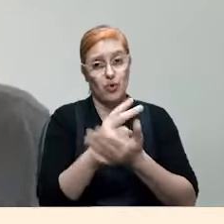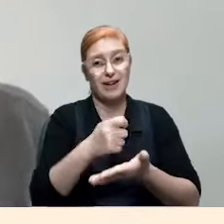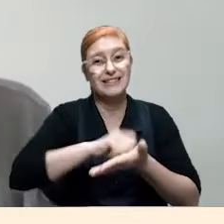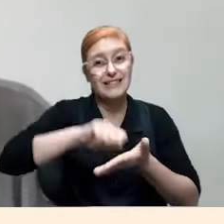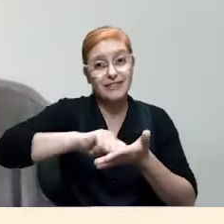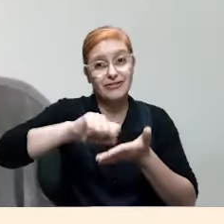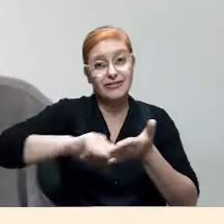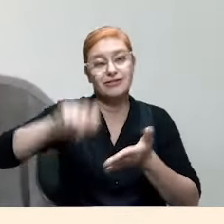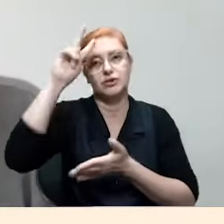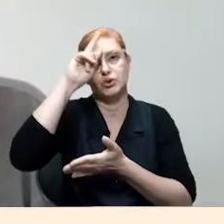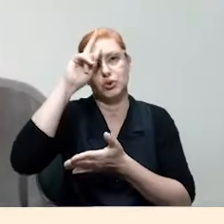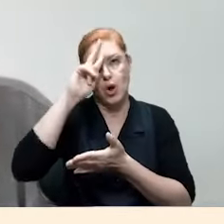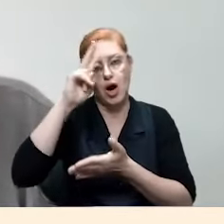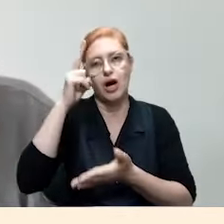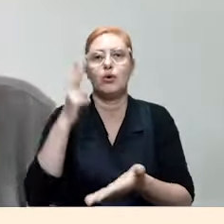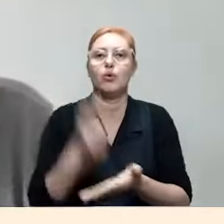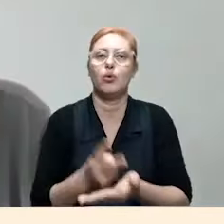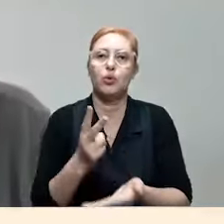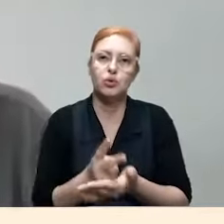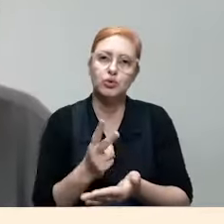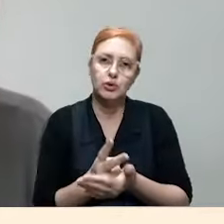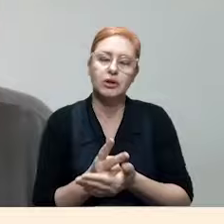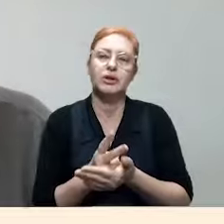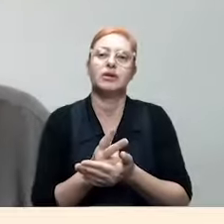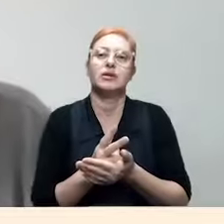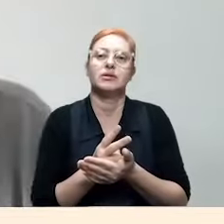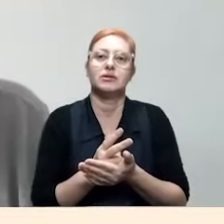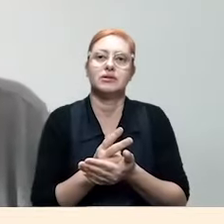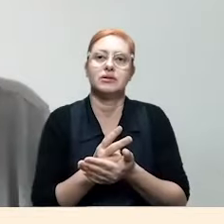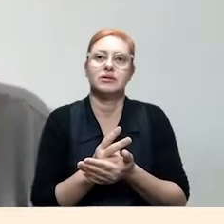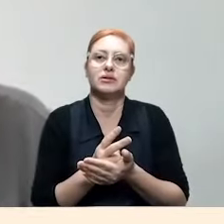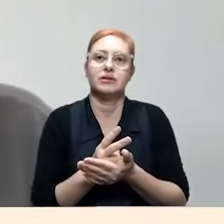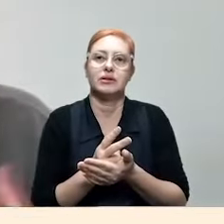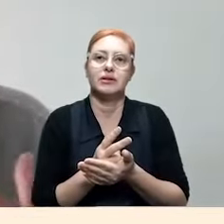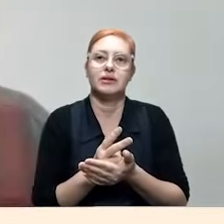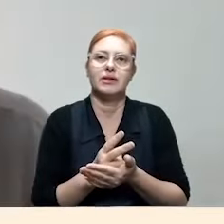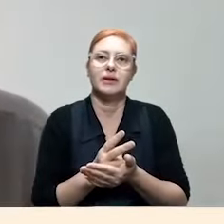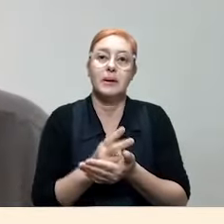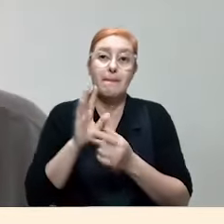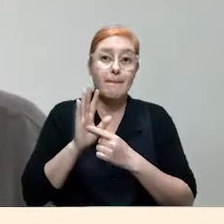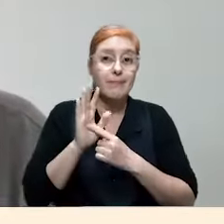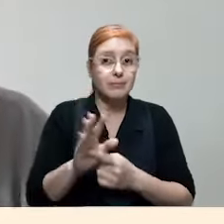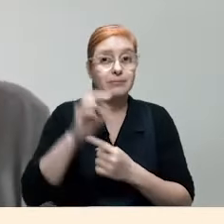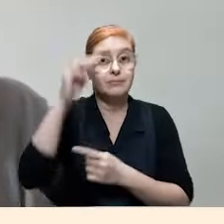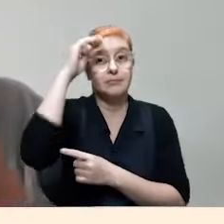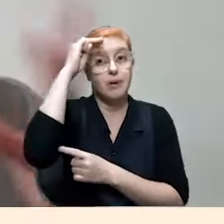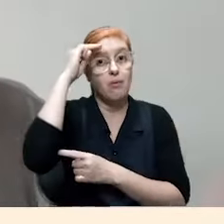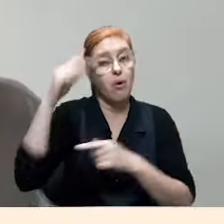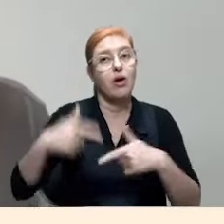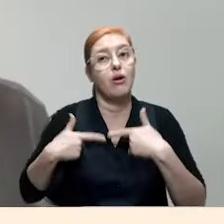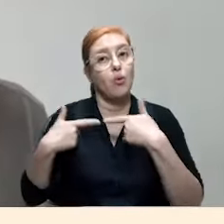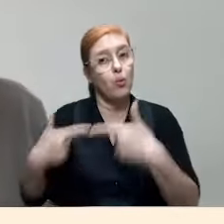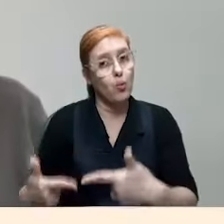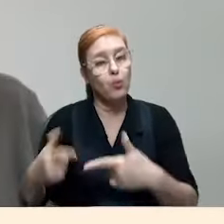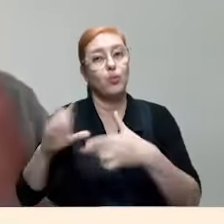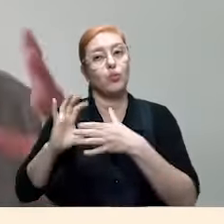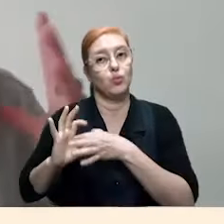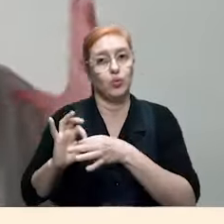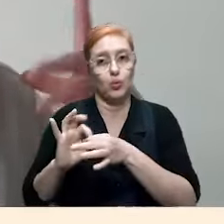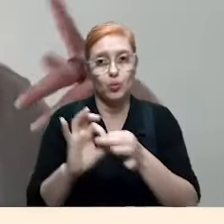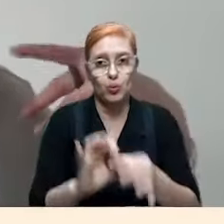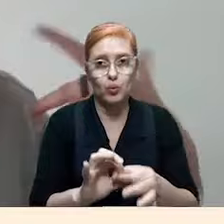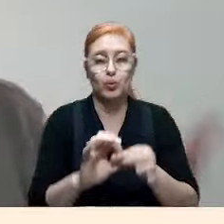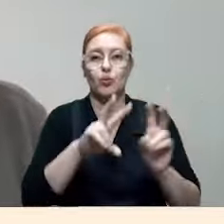história, continuar deixando uma memória sobre essas lutas, sobre o contexto,